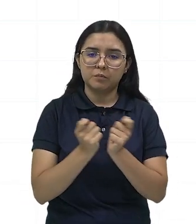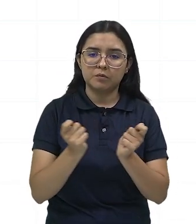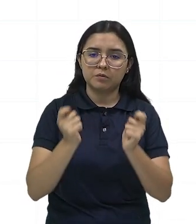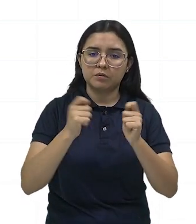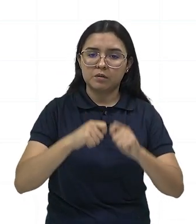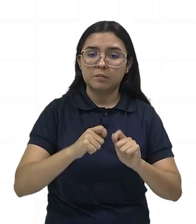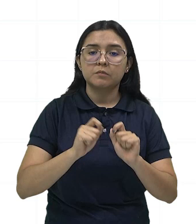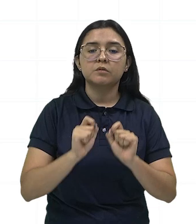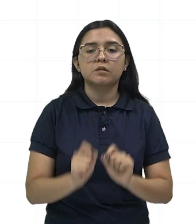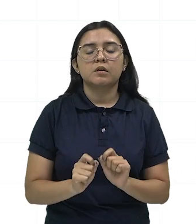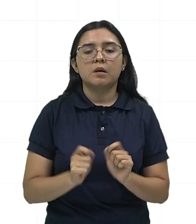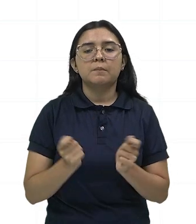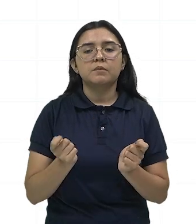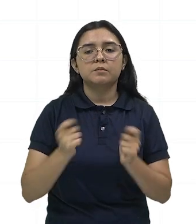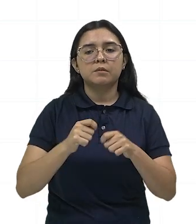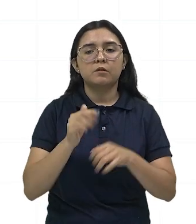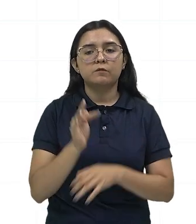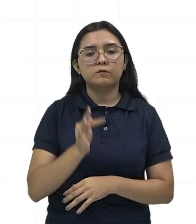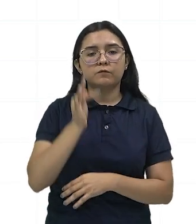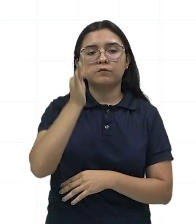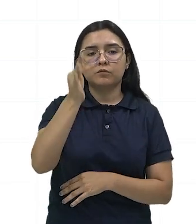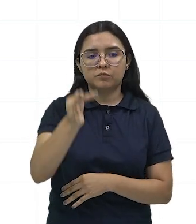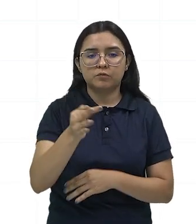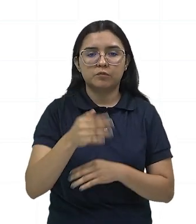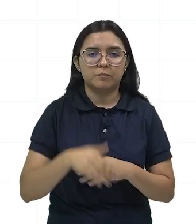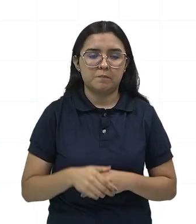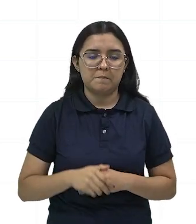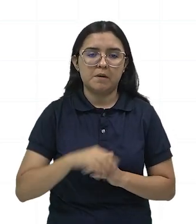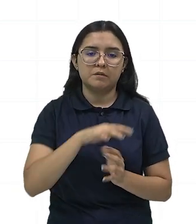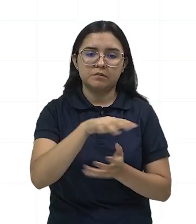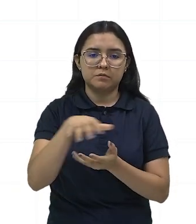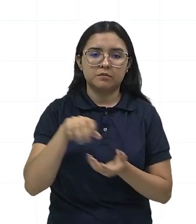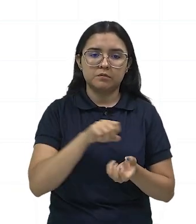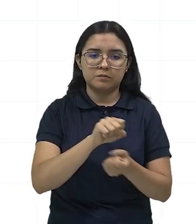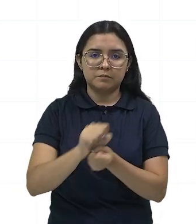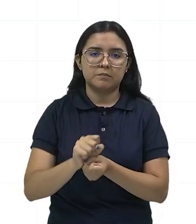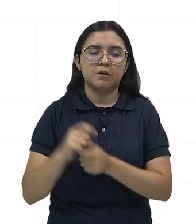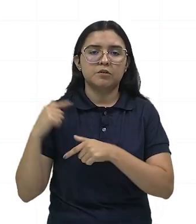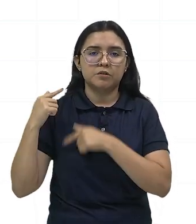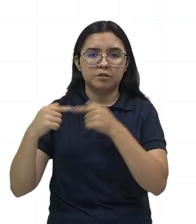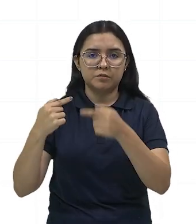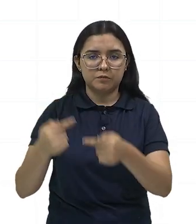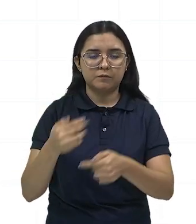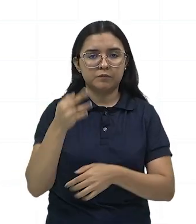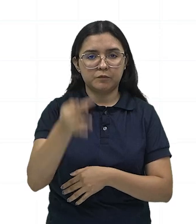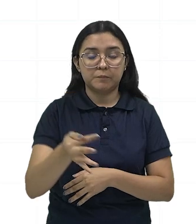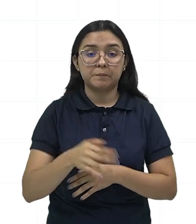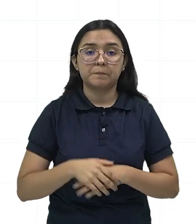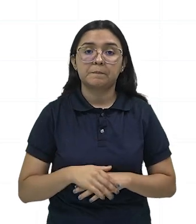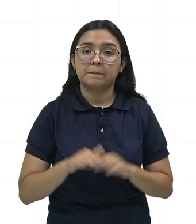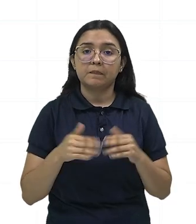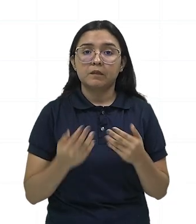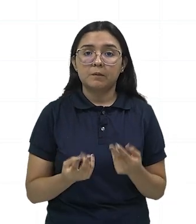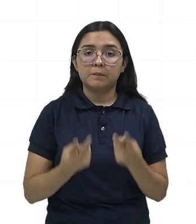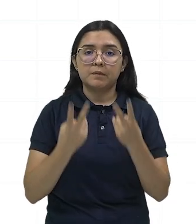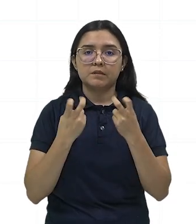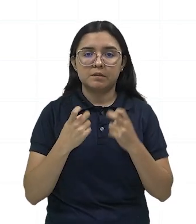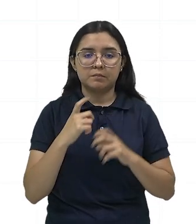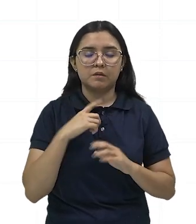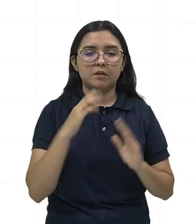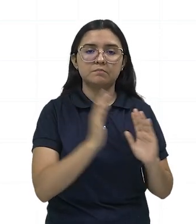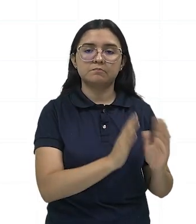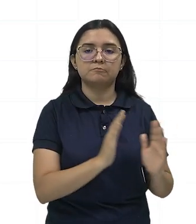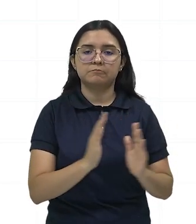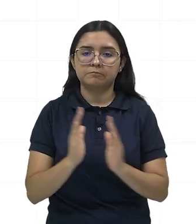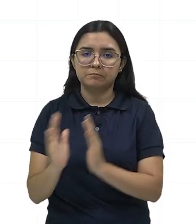possamos criar, falando já de futuro, né, um futuro mais sustentável para as próximas gerações. Então a gente percebe uma sequência lógica